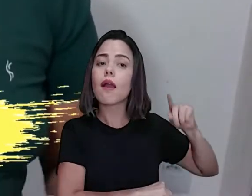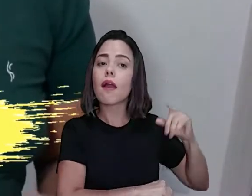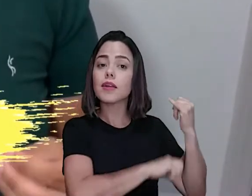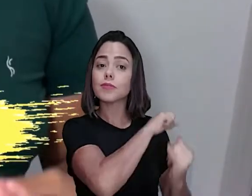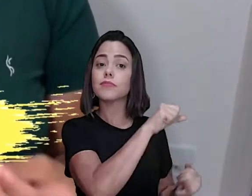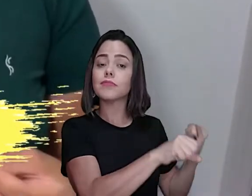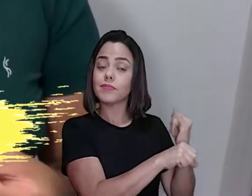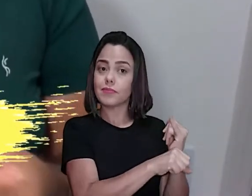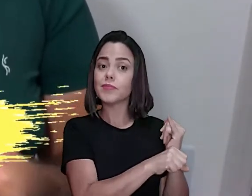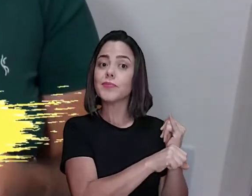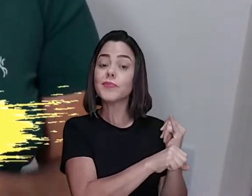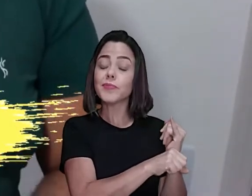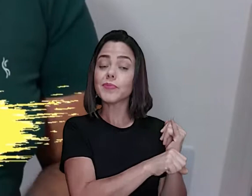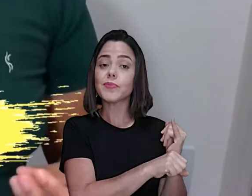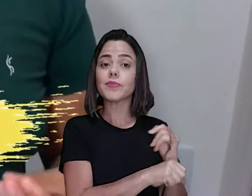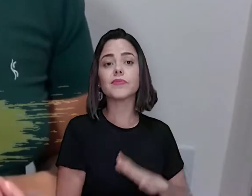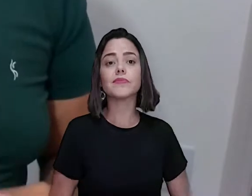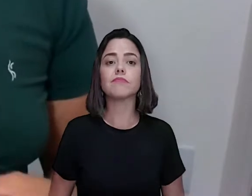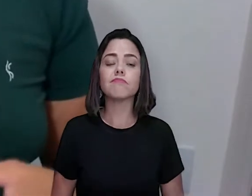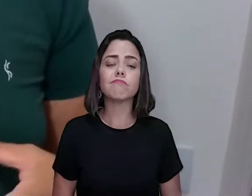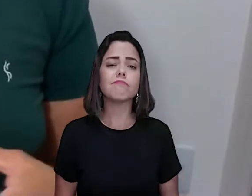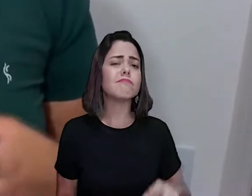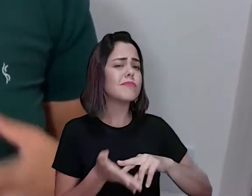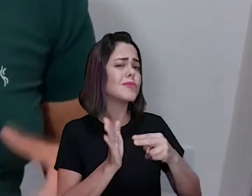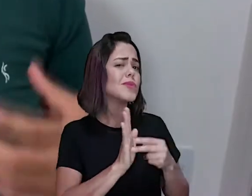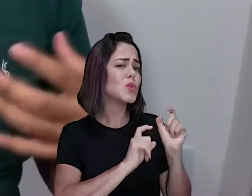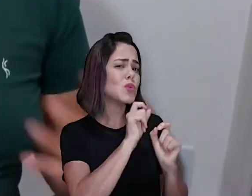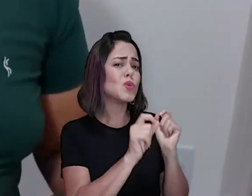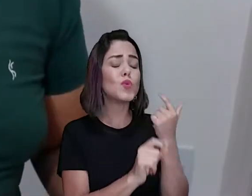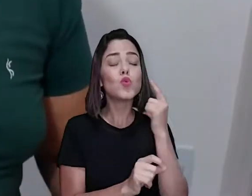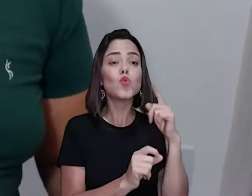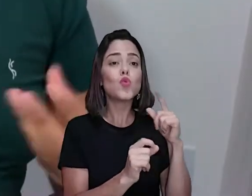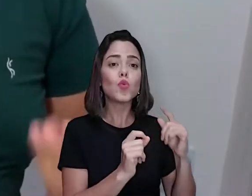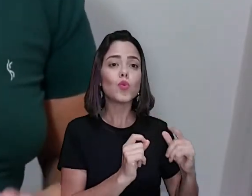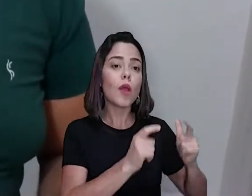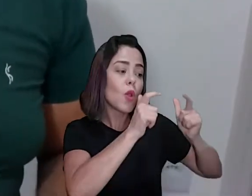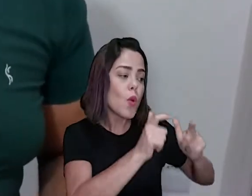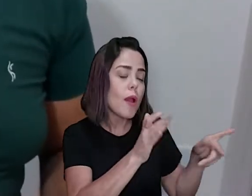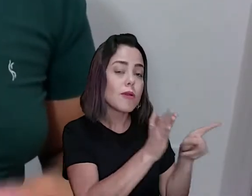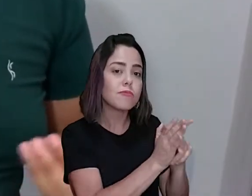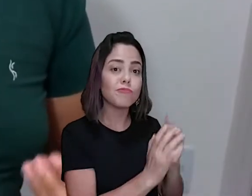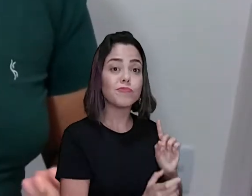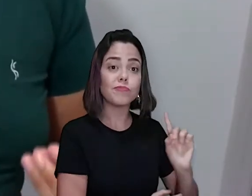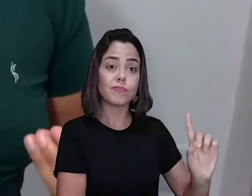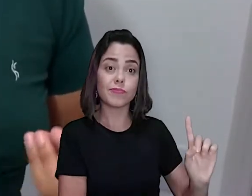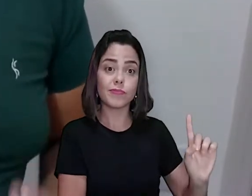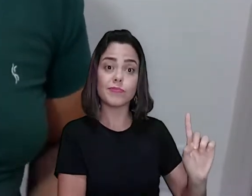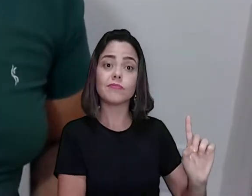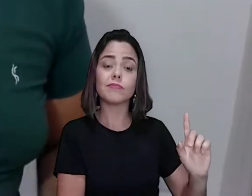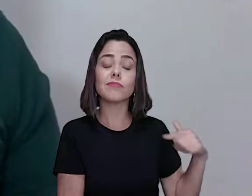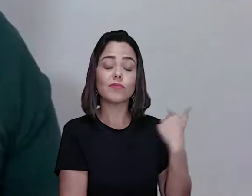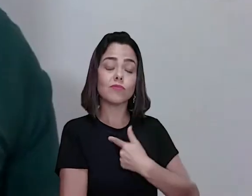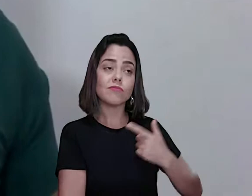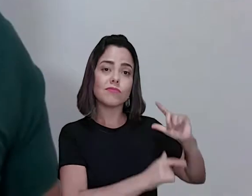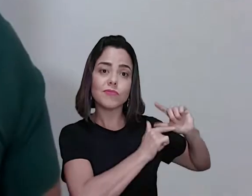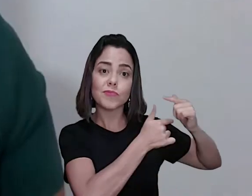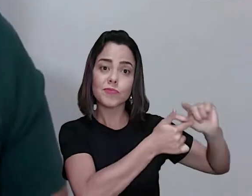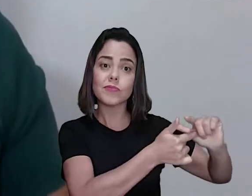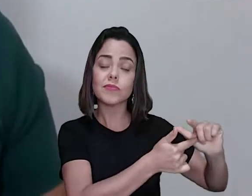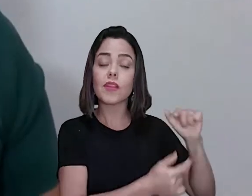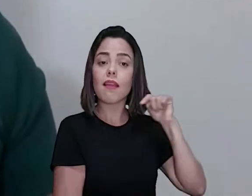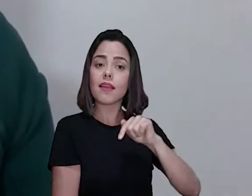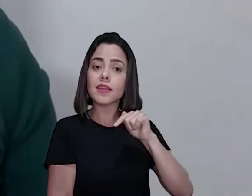processos dele são via internet, ou seja, ele não tem agências físicas, como é o caso dos bancos tradicionais. Já os